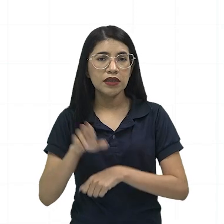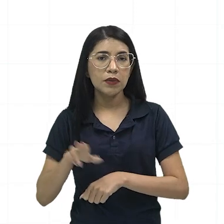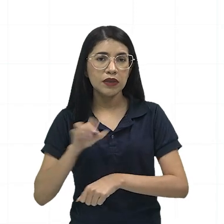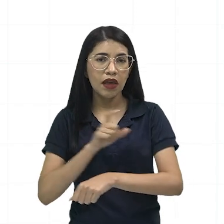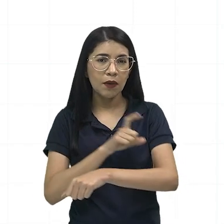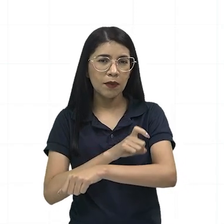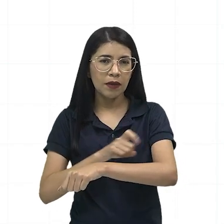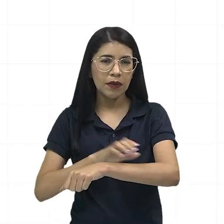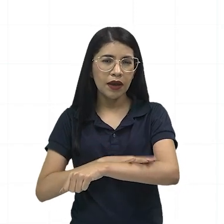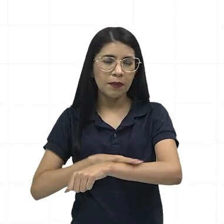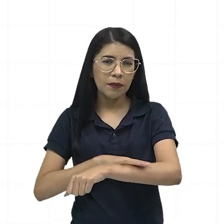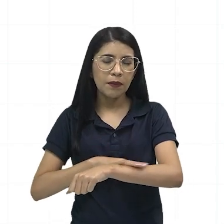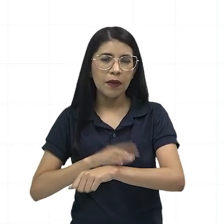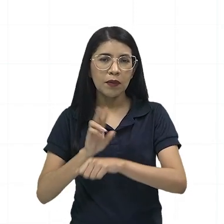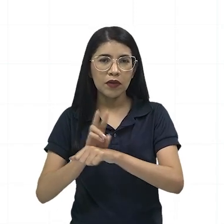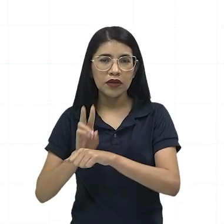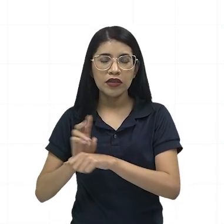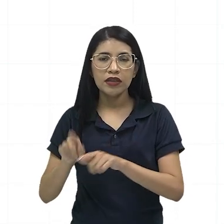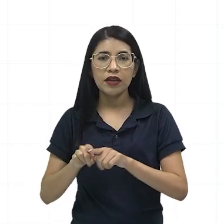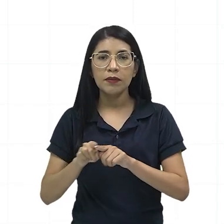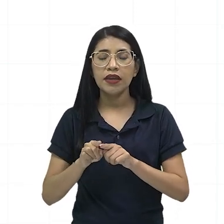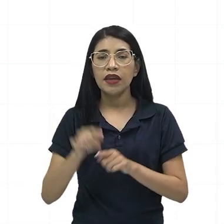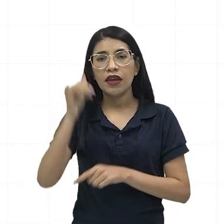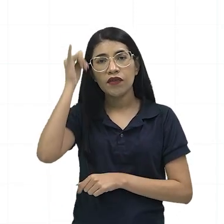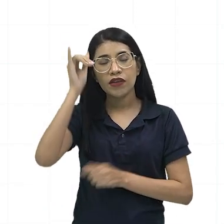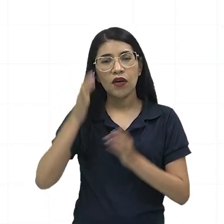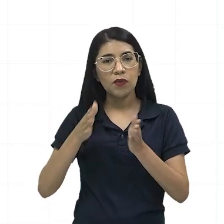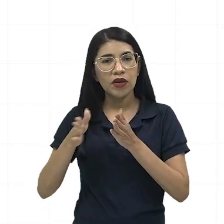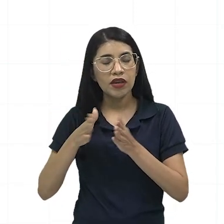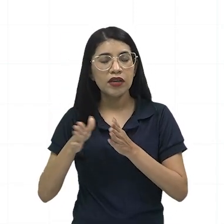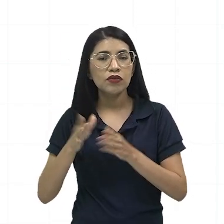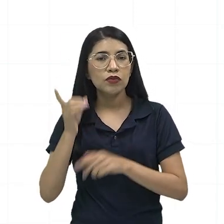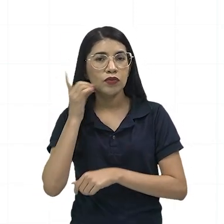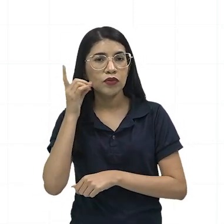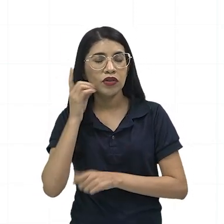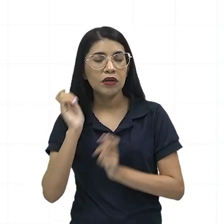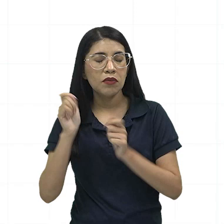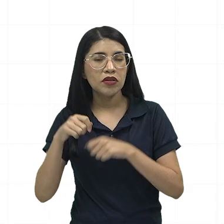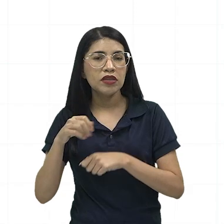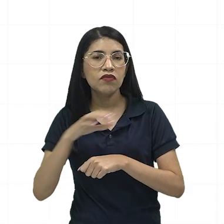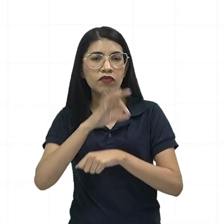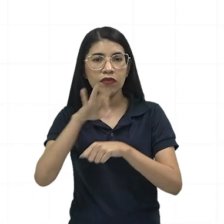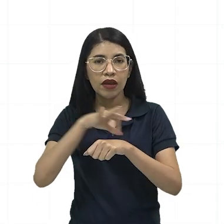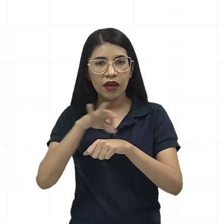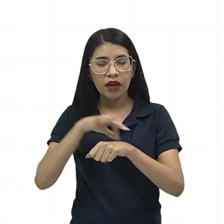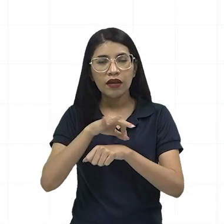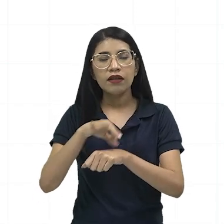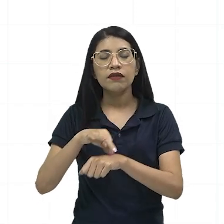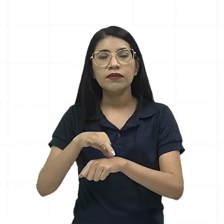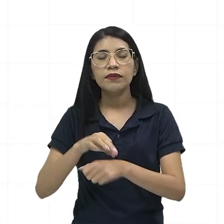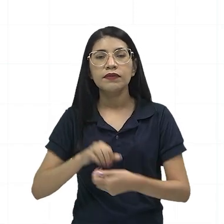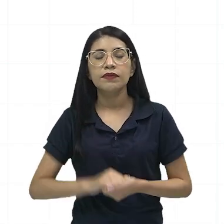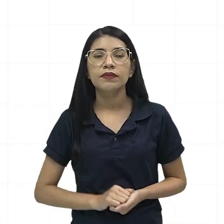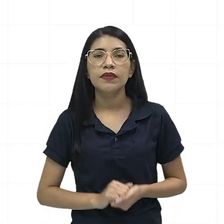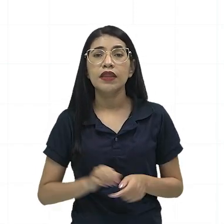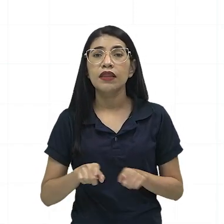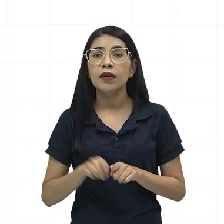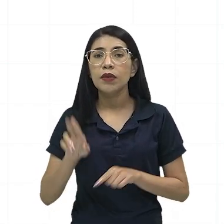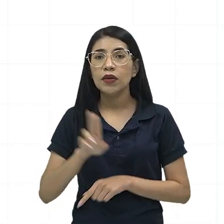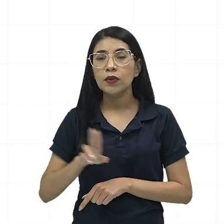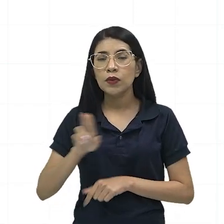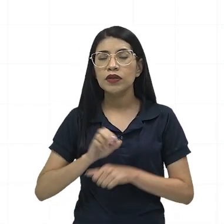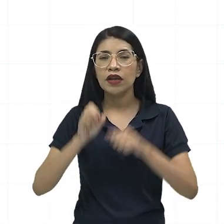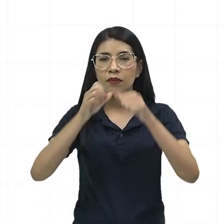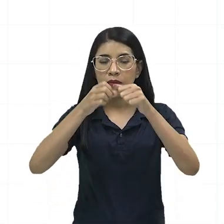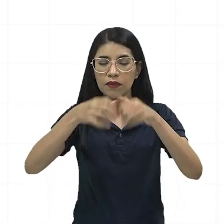repelentes, evitar os horários e ambientes onde esses vetores possam ter atividade, utilização de mosquiteiros